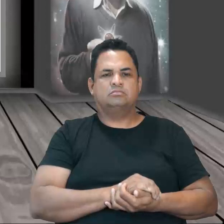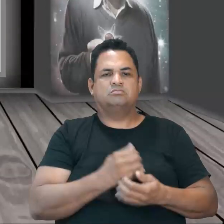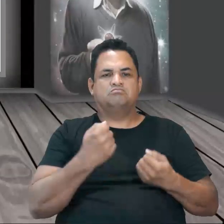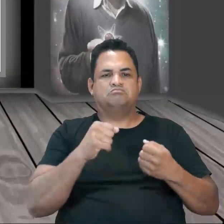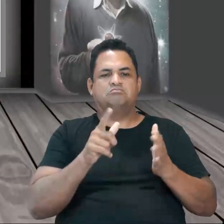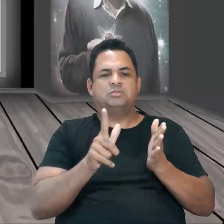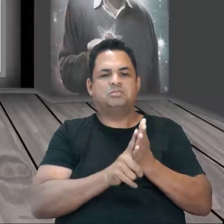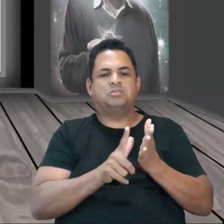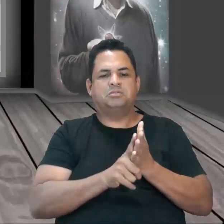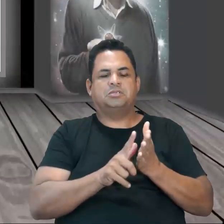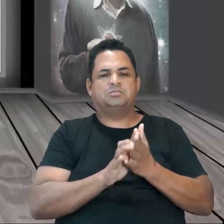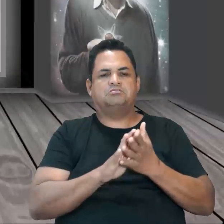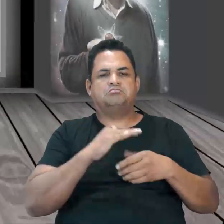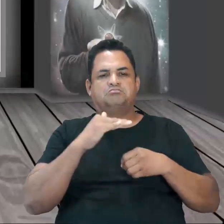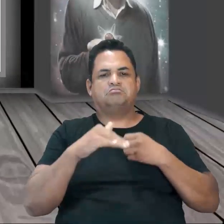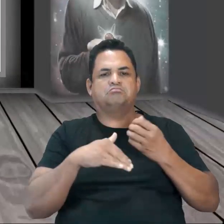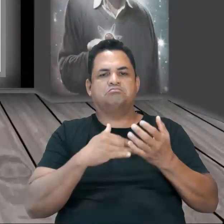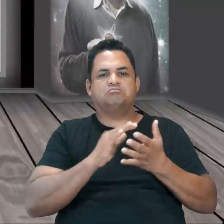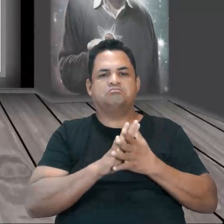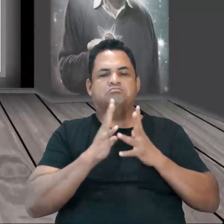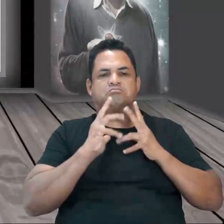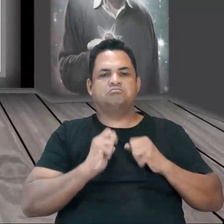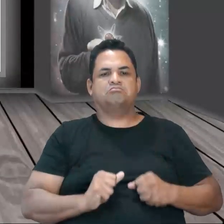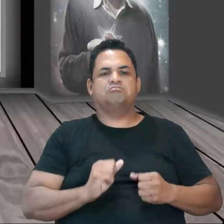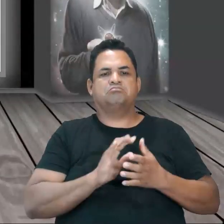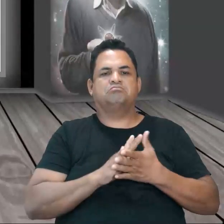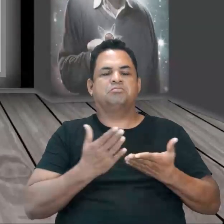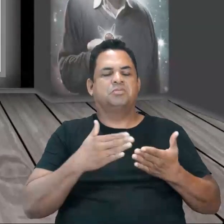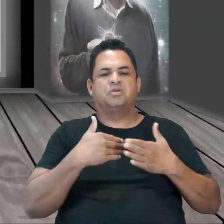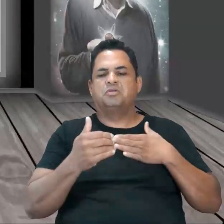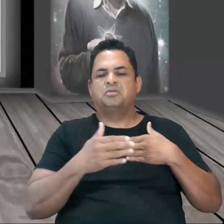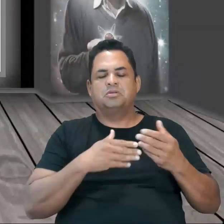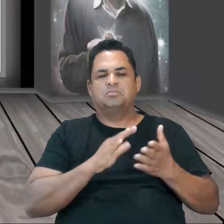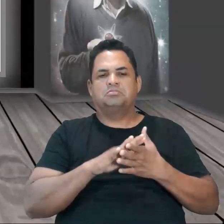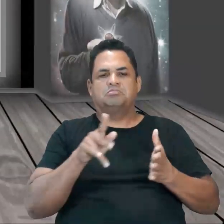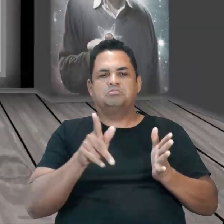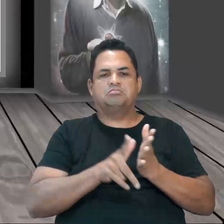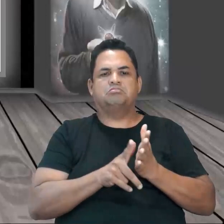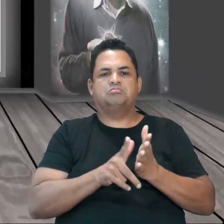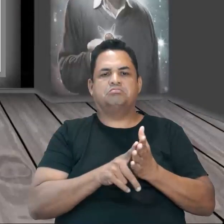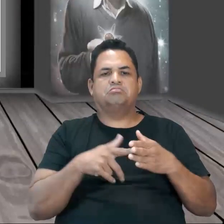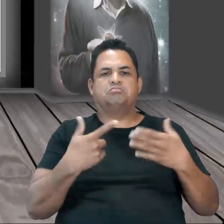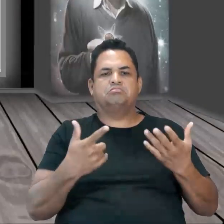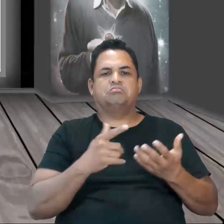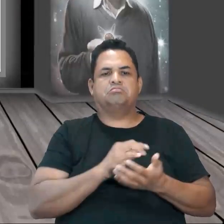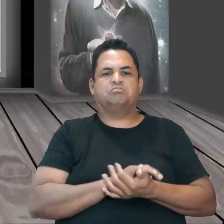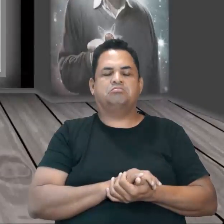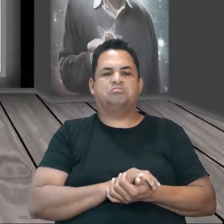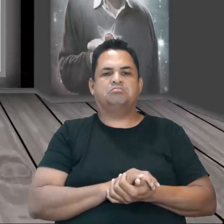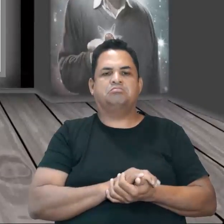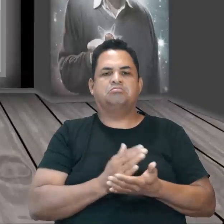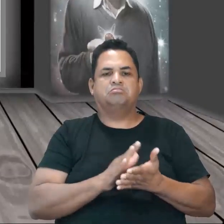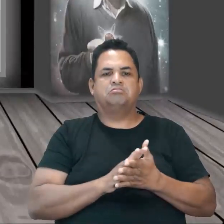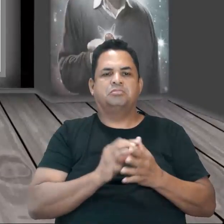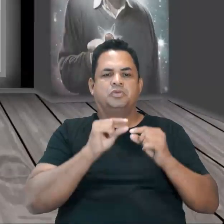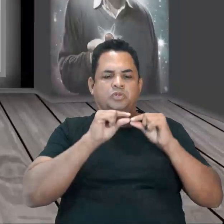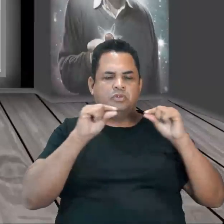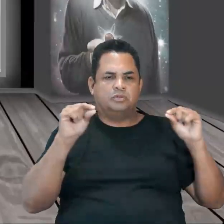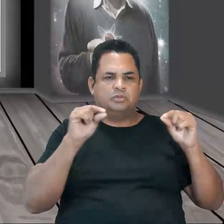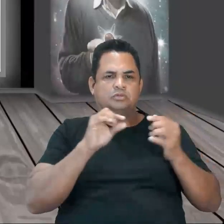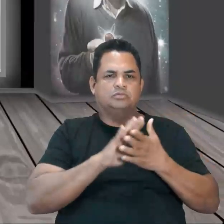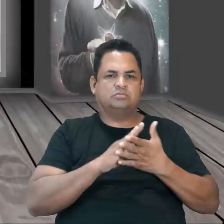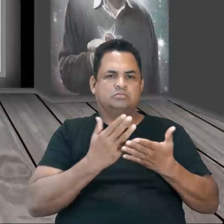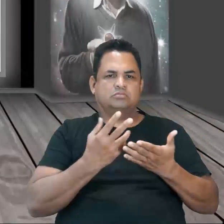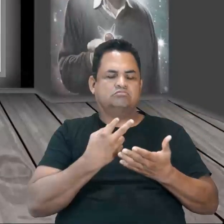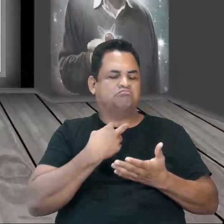papel higiênico, bem sequinho, pode ser papel toalha. O papel higiênico ele até funciona melhor. Pode ser um canudo um pouquinho mais grossão, não pode ser